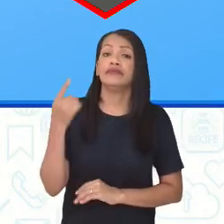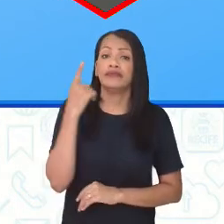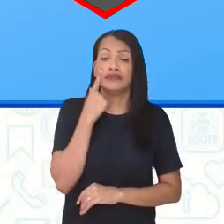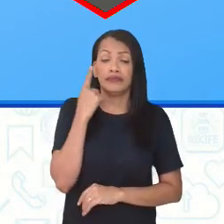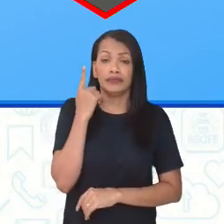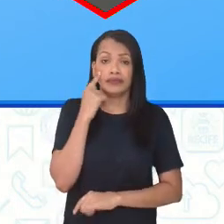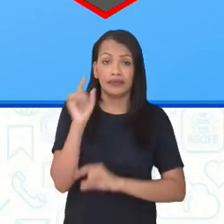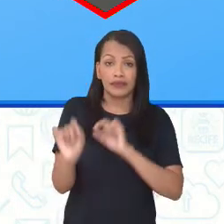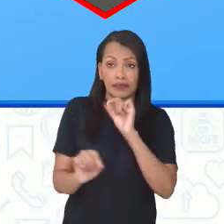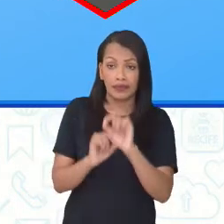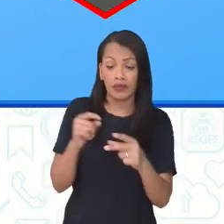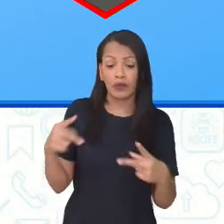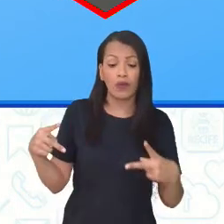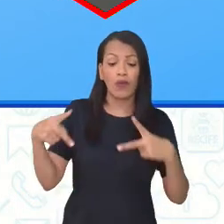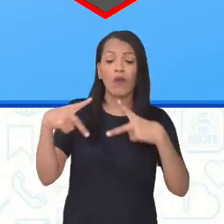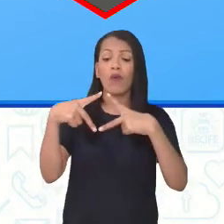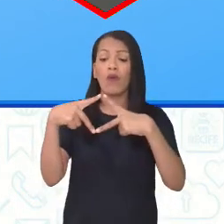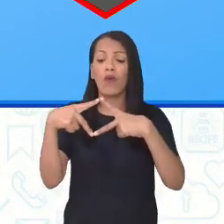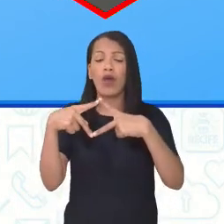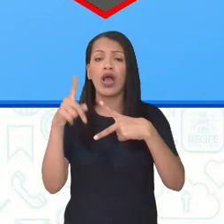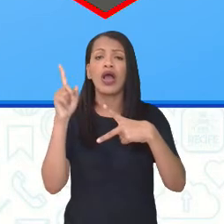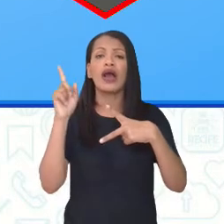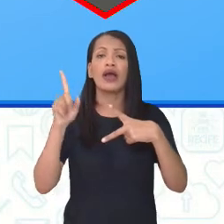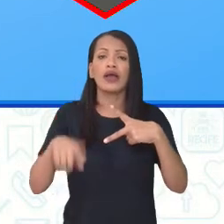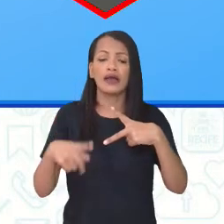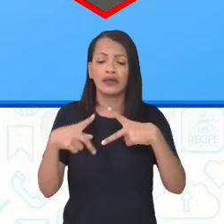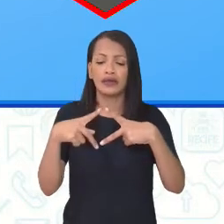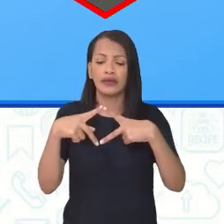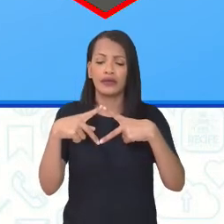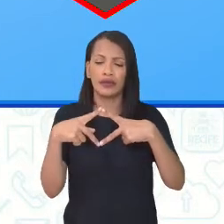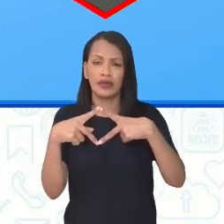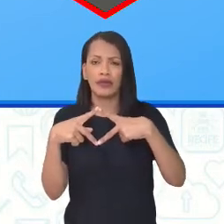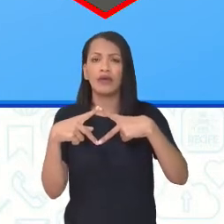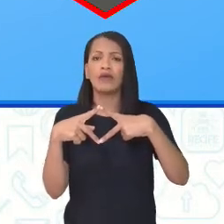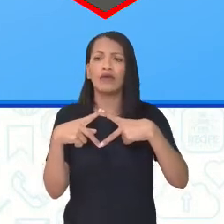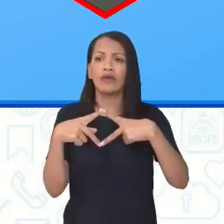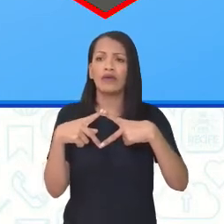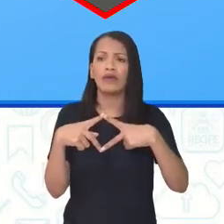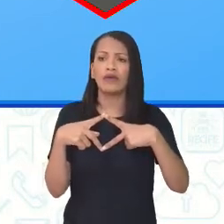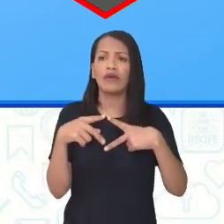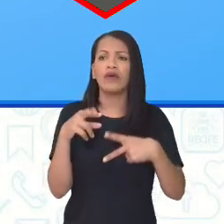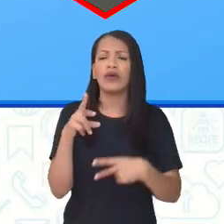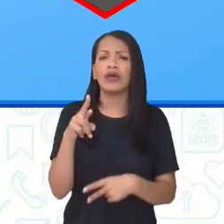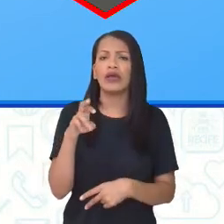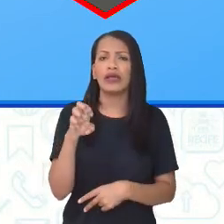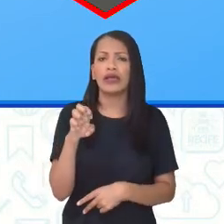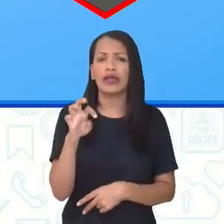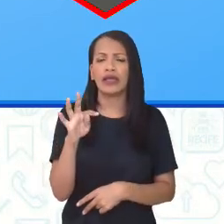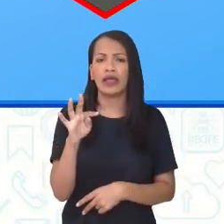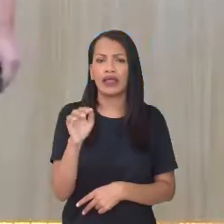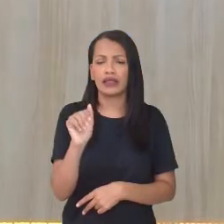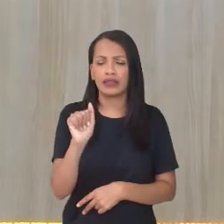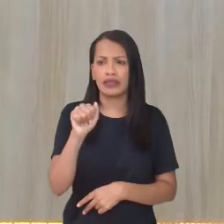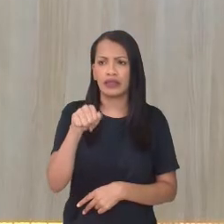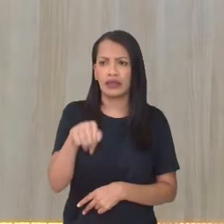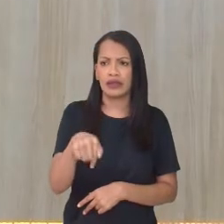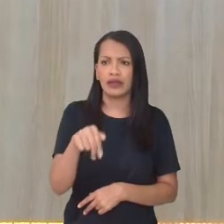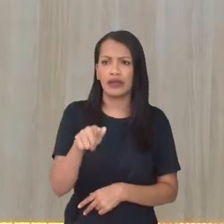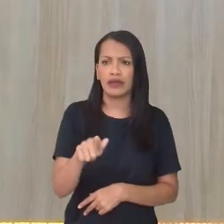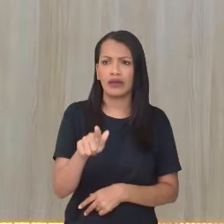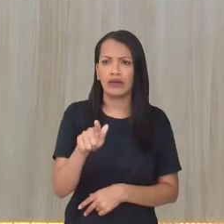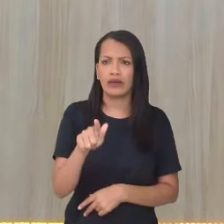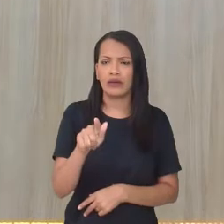o quadrado é um retângulo especial. O